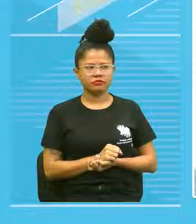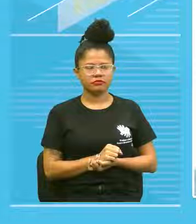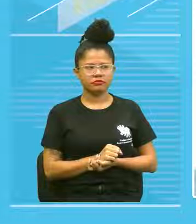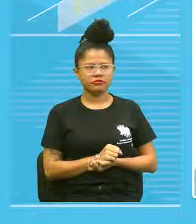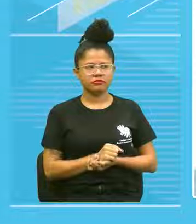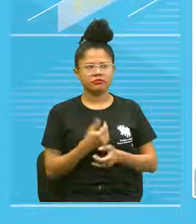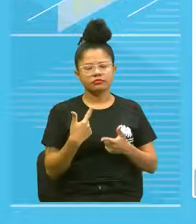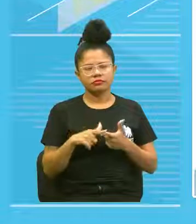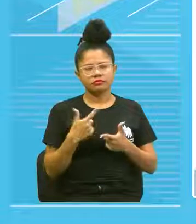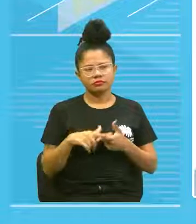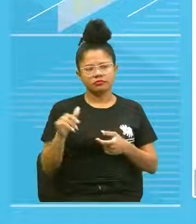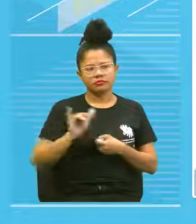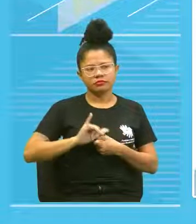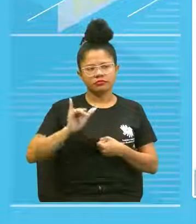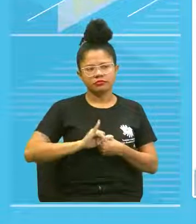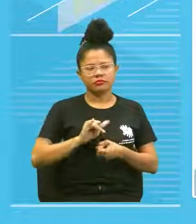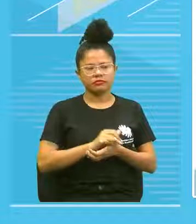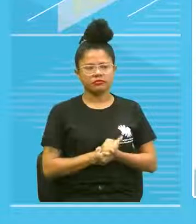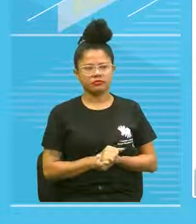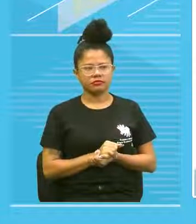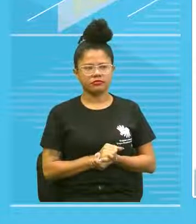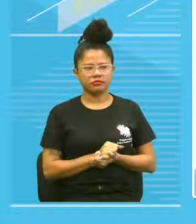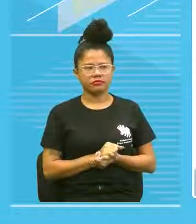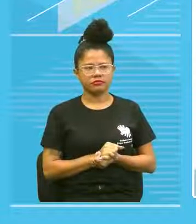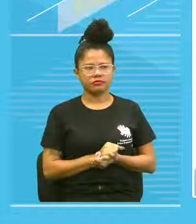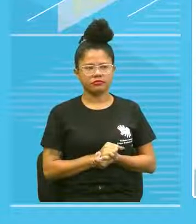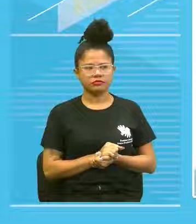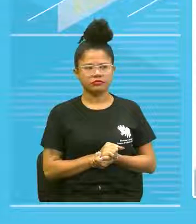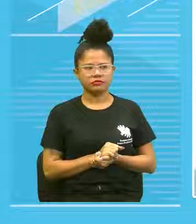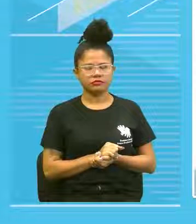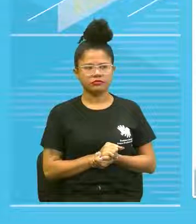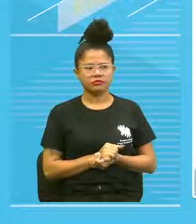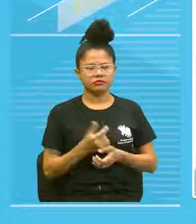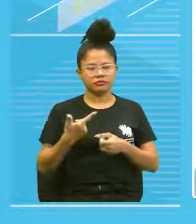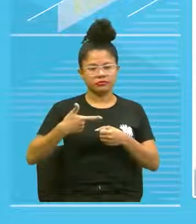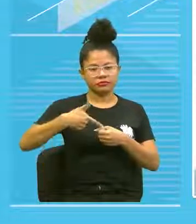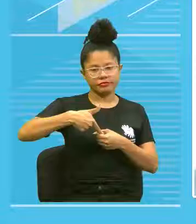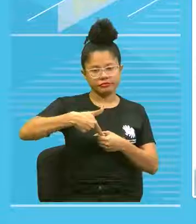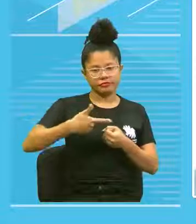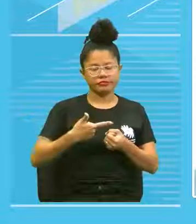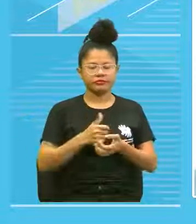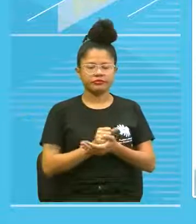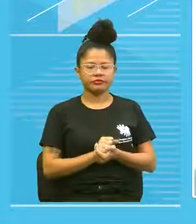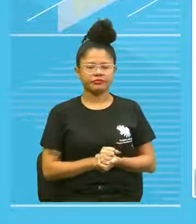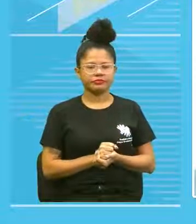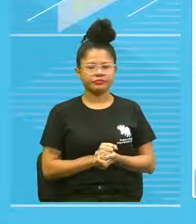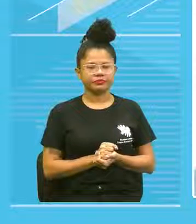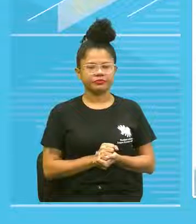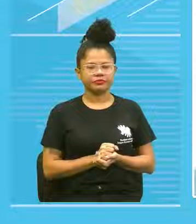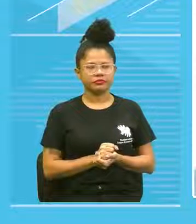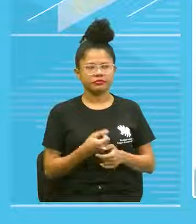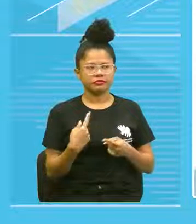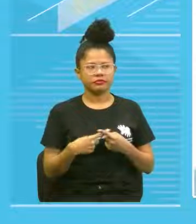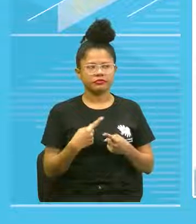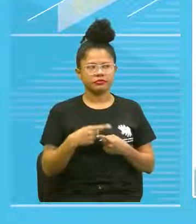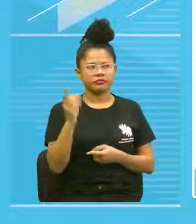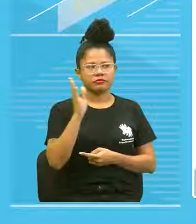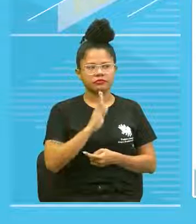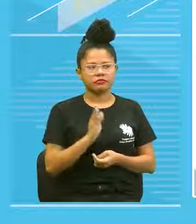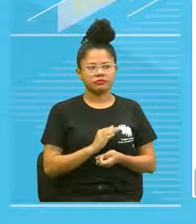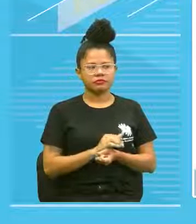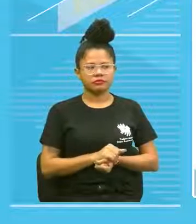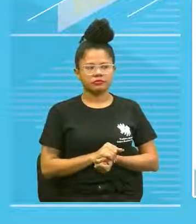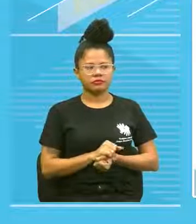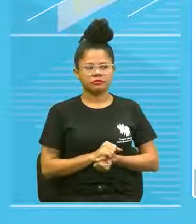problema do petróleo tu e a gasolina é o que o Brasil